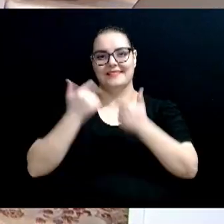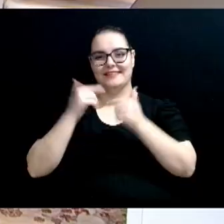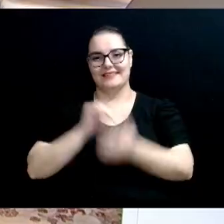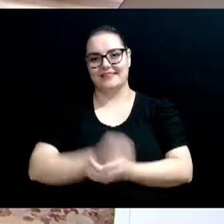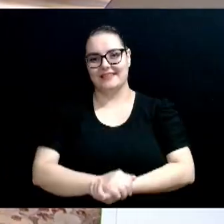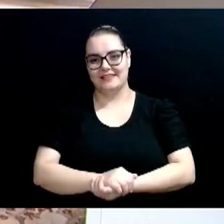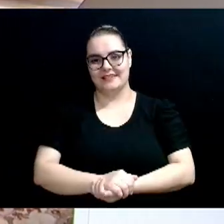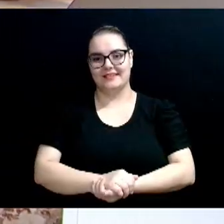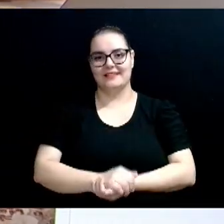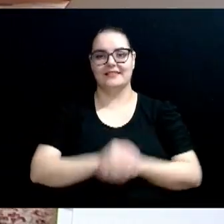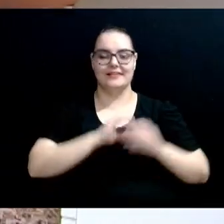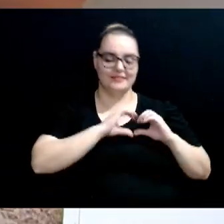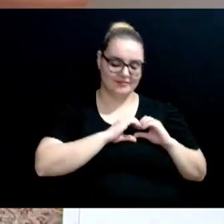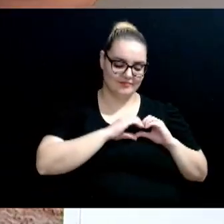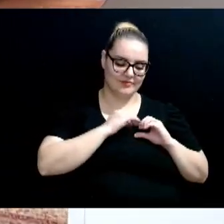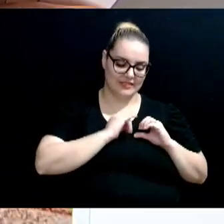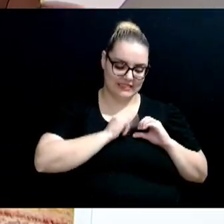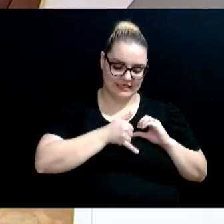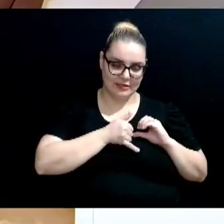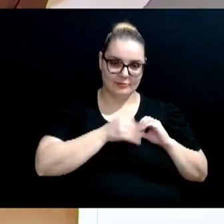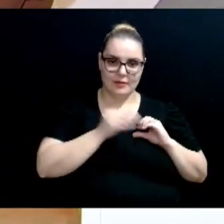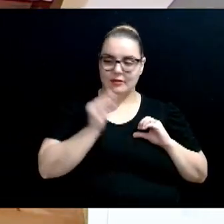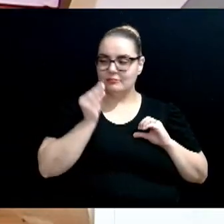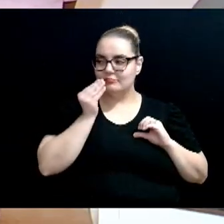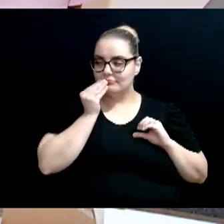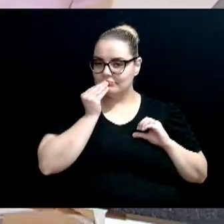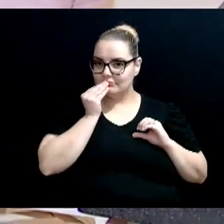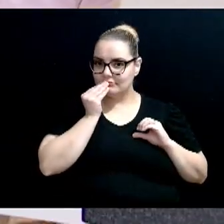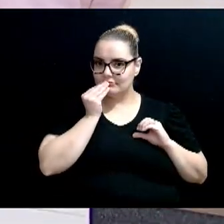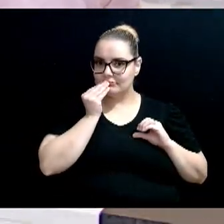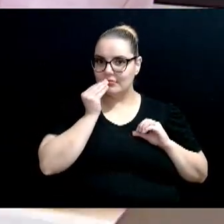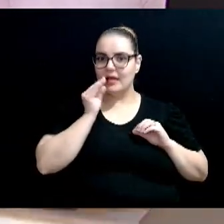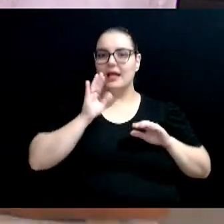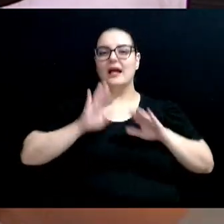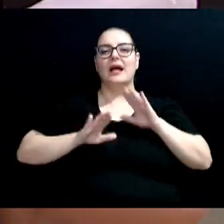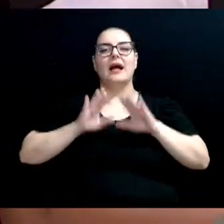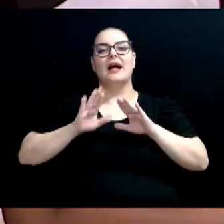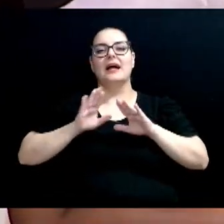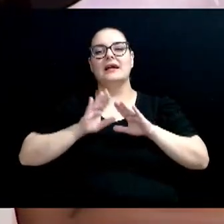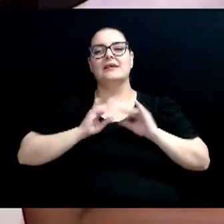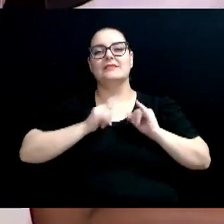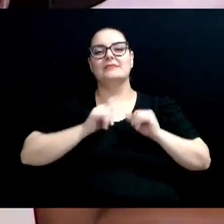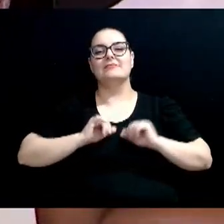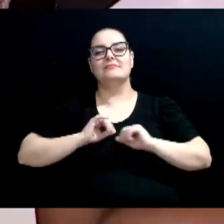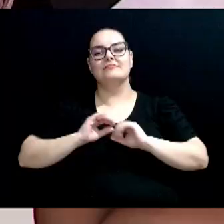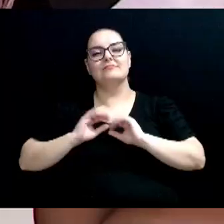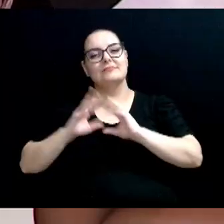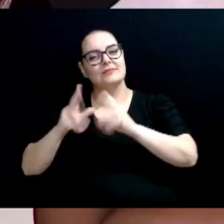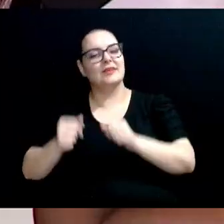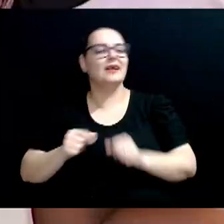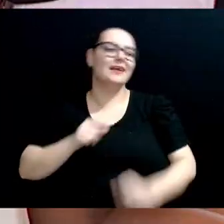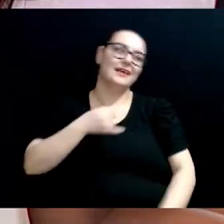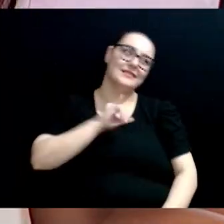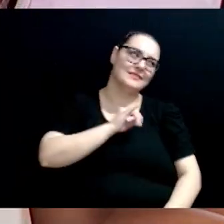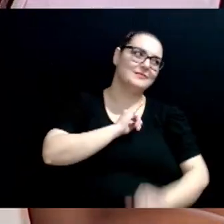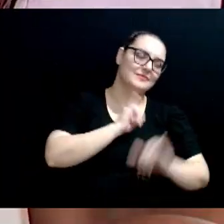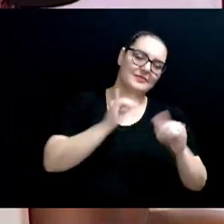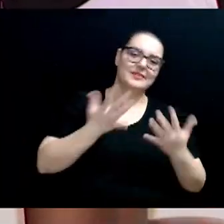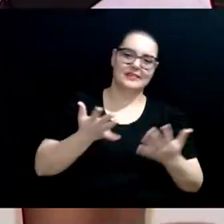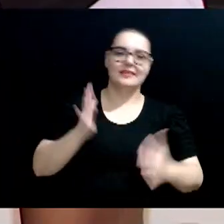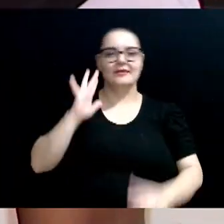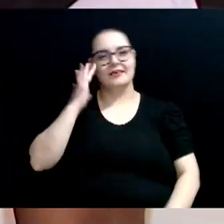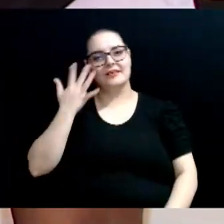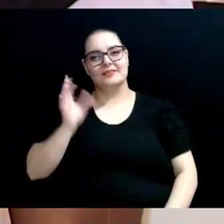Desisti no meu coração, mas eu fiquei bem quietinha. Talvez eu não tivesse desistido por completo. Não falou pra ninguém, tava... Né? E acho que eu deixei assim